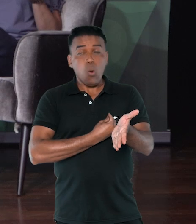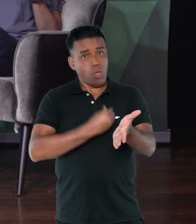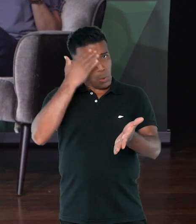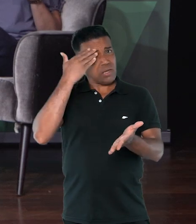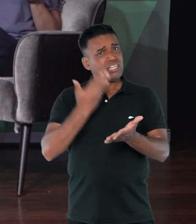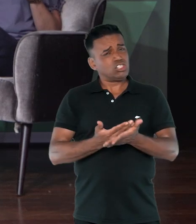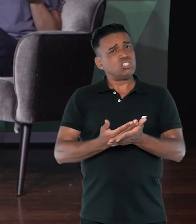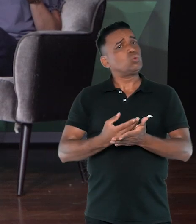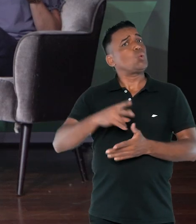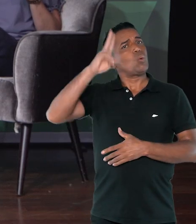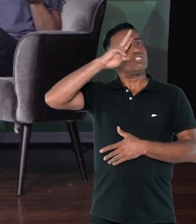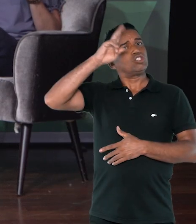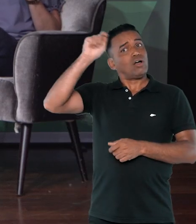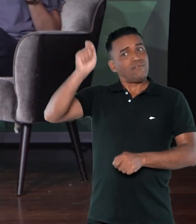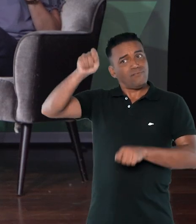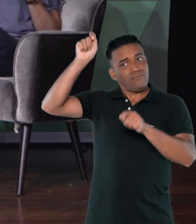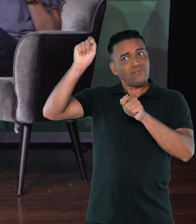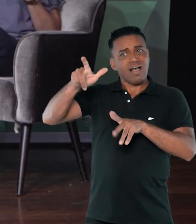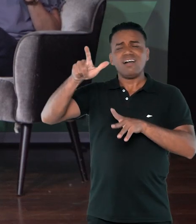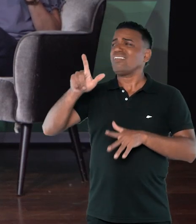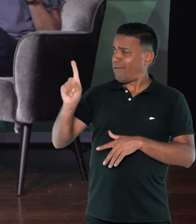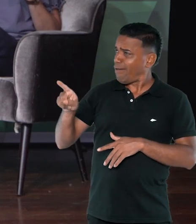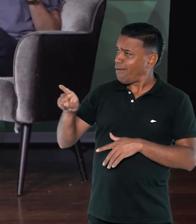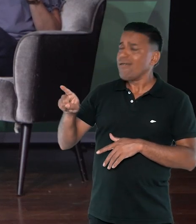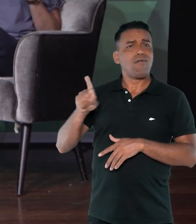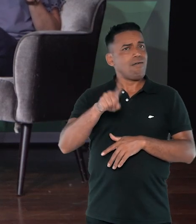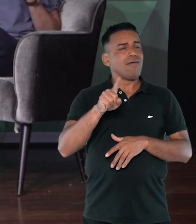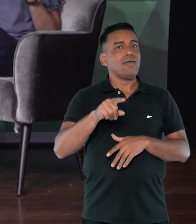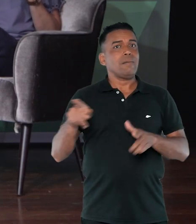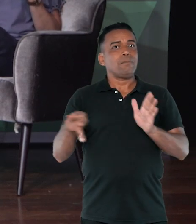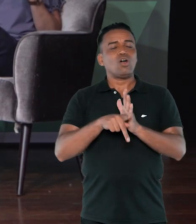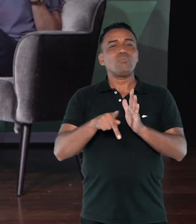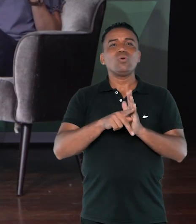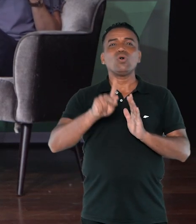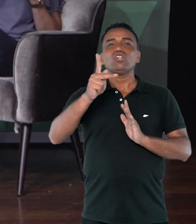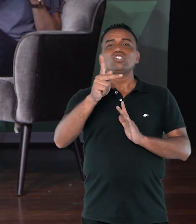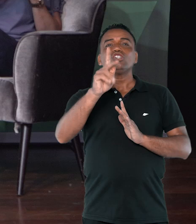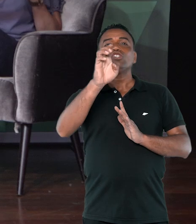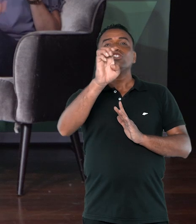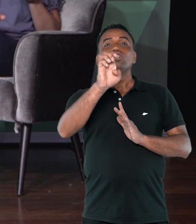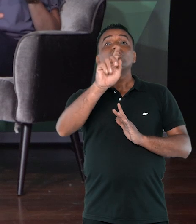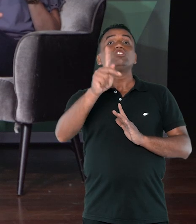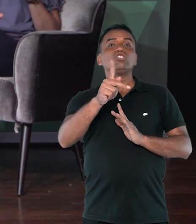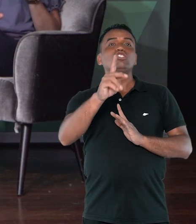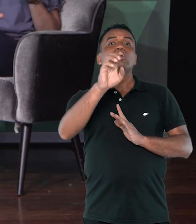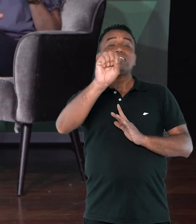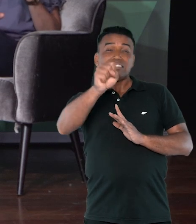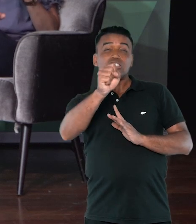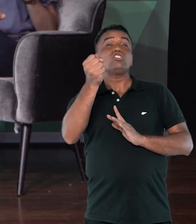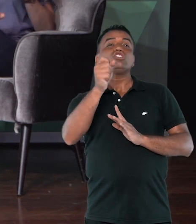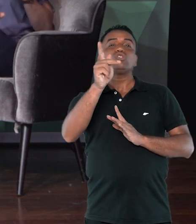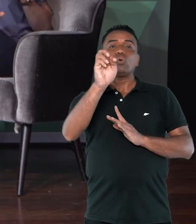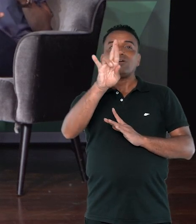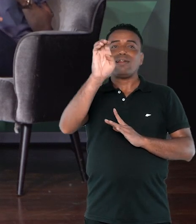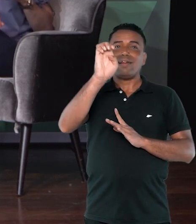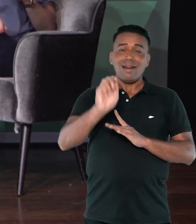de fadas? E existe, aos montes. A questão é se na vida real eles existem. Eu acredito num conto de fadas. Aí todo